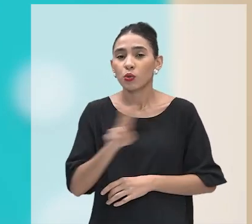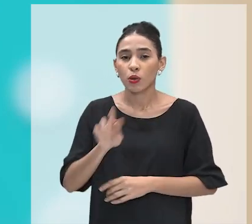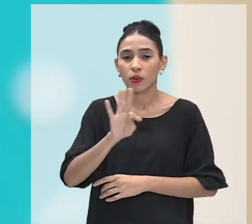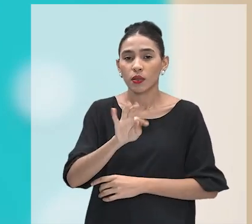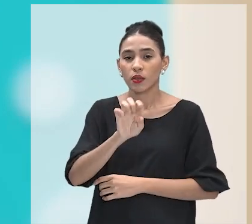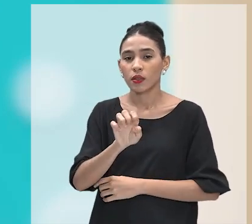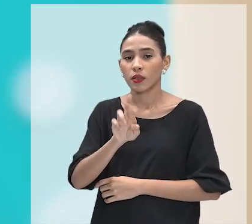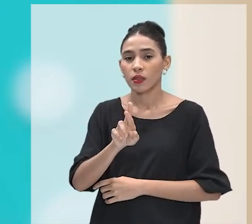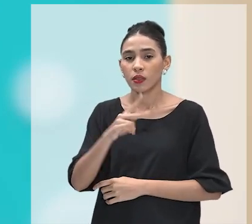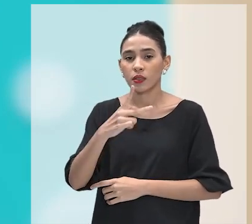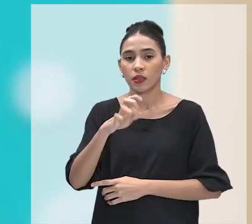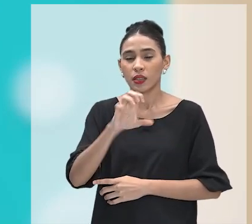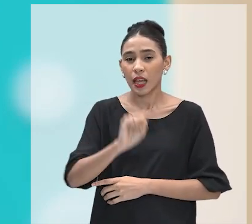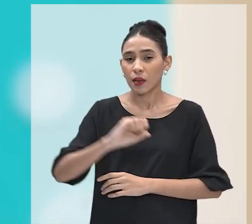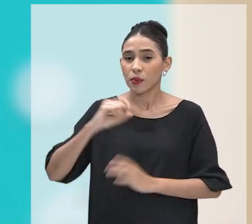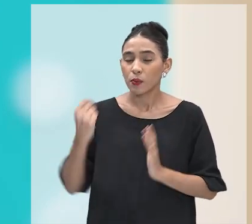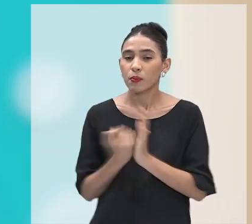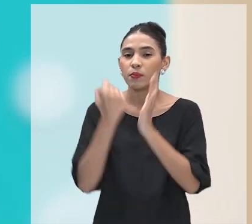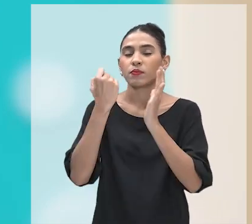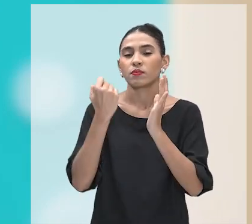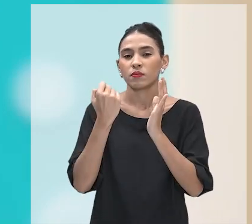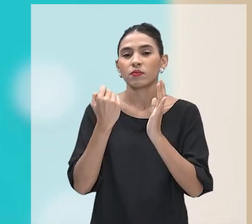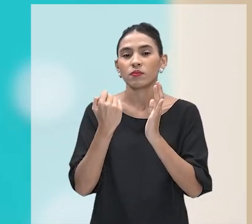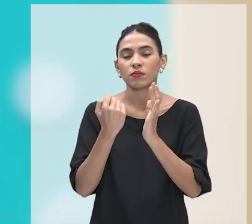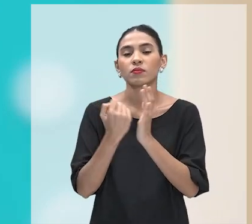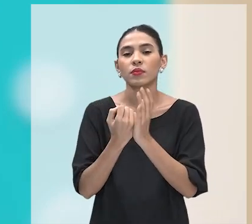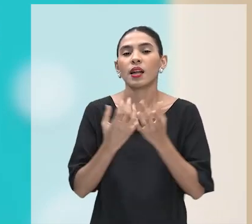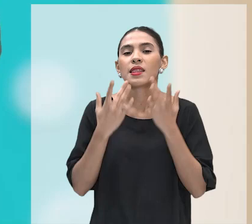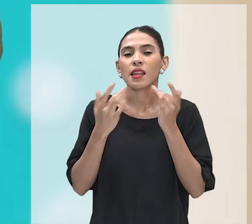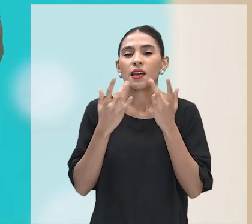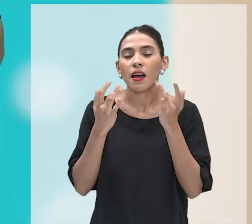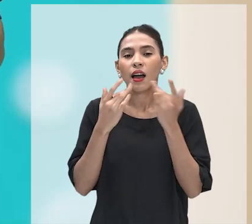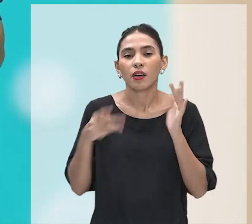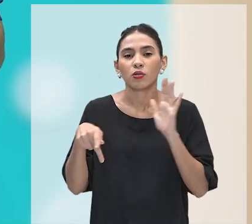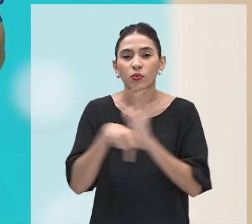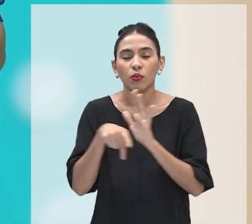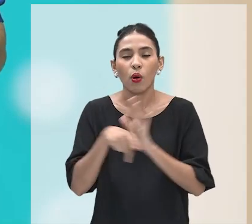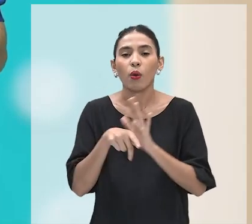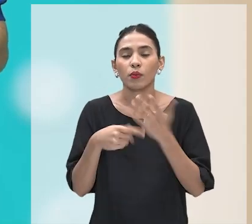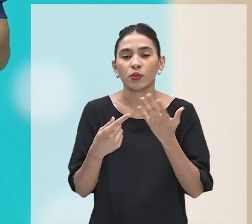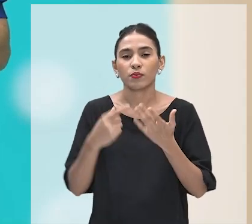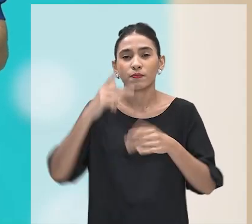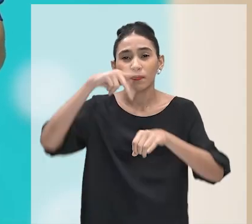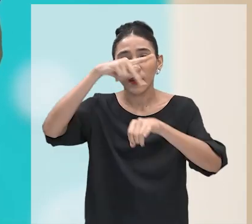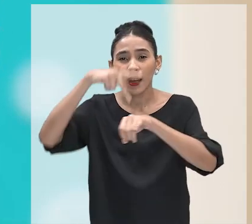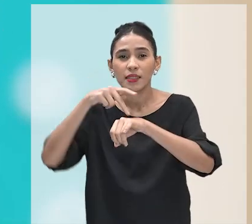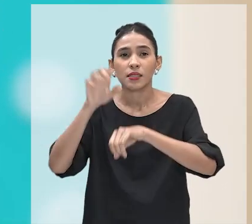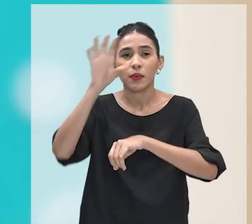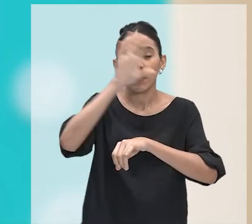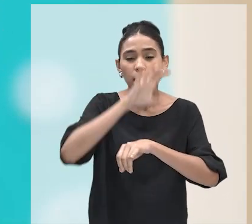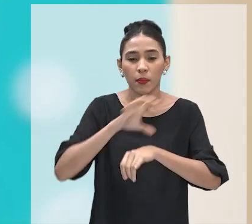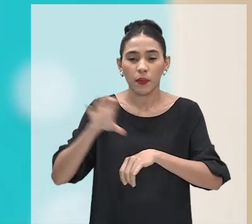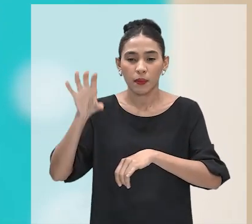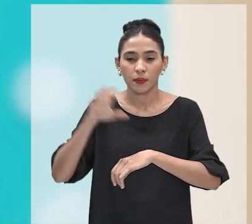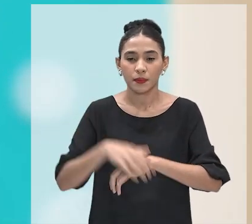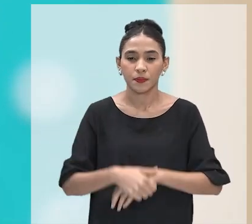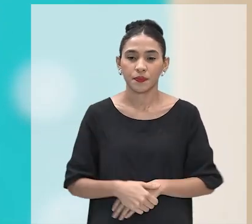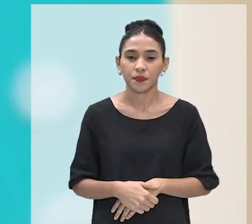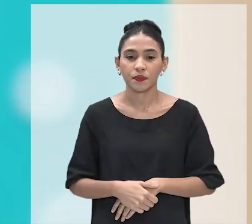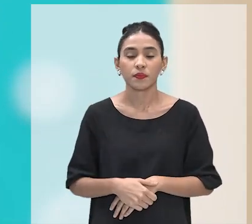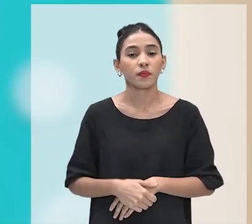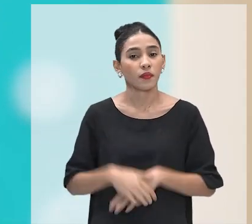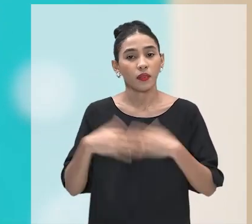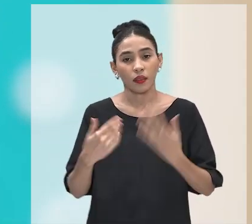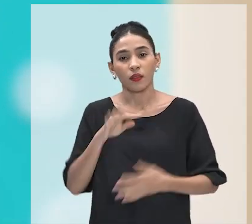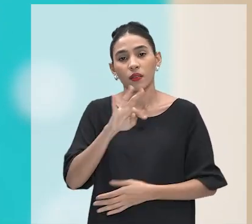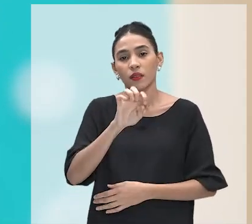era considerado o primeiro ator do produto teatral do Ocidente, certo? Então, Terpes,